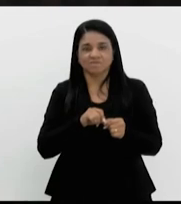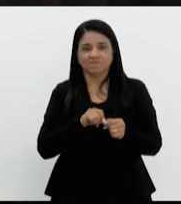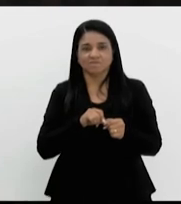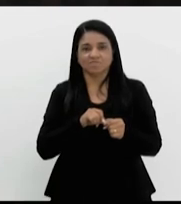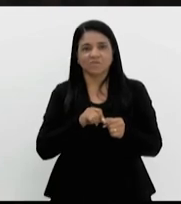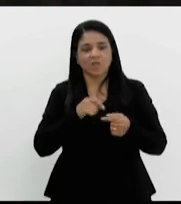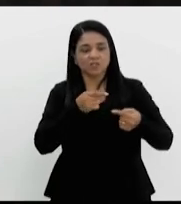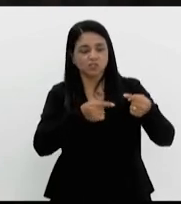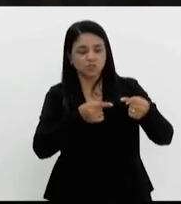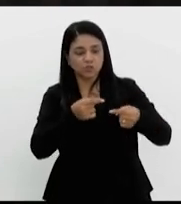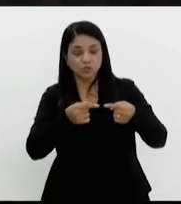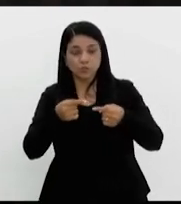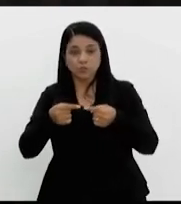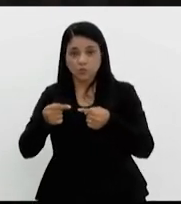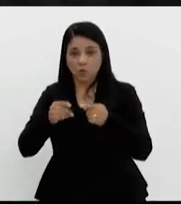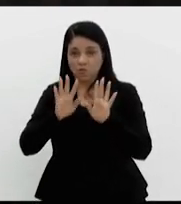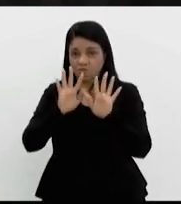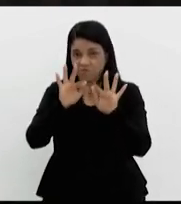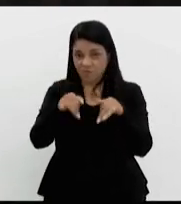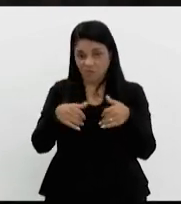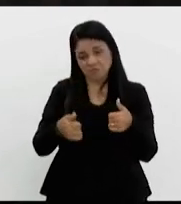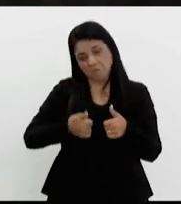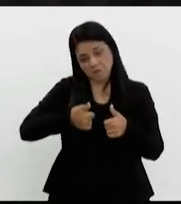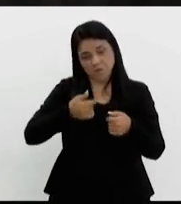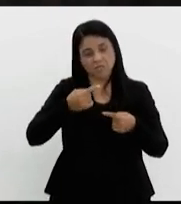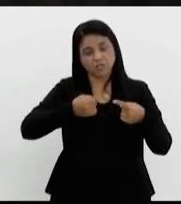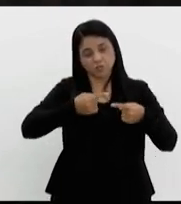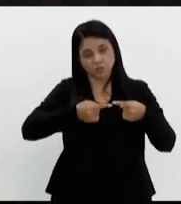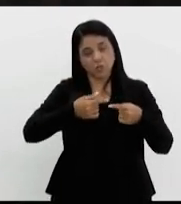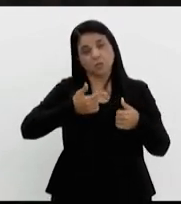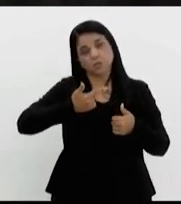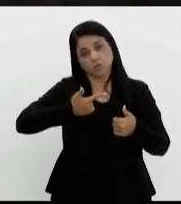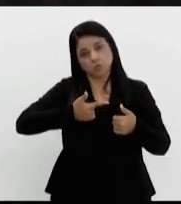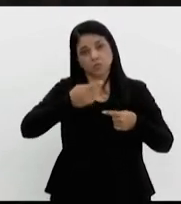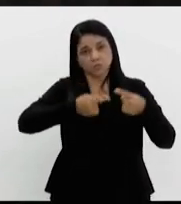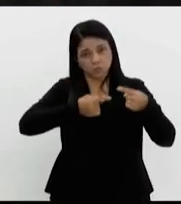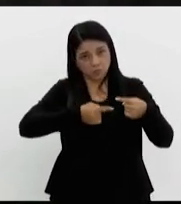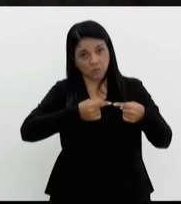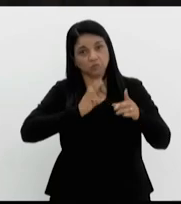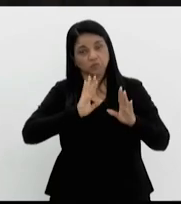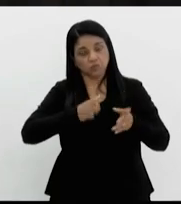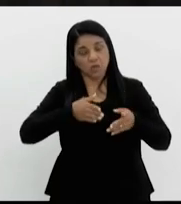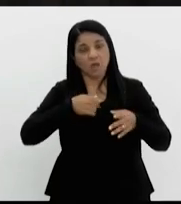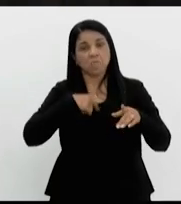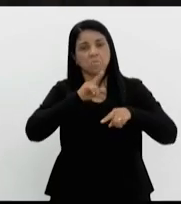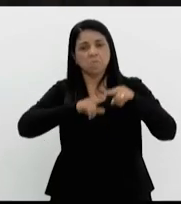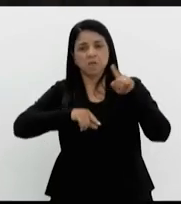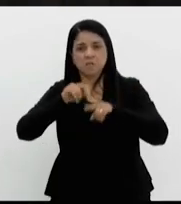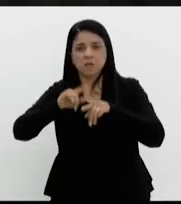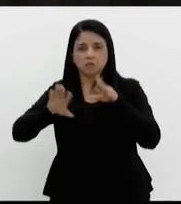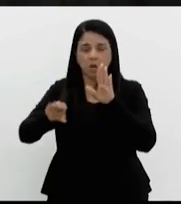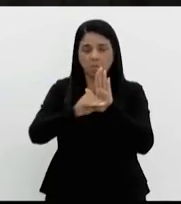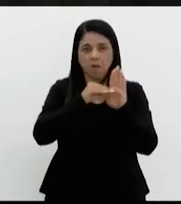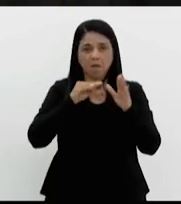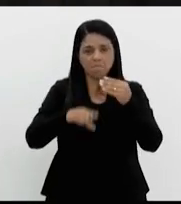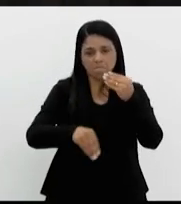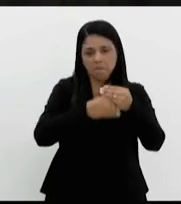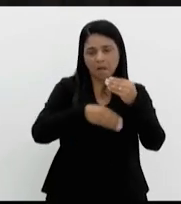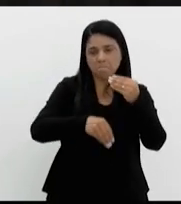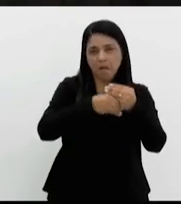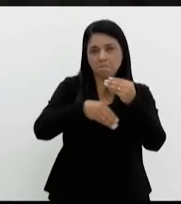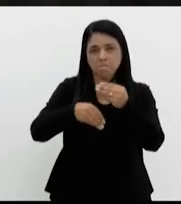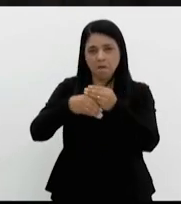a discussão final, que essa é a primeira discussão, a segunda discussão já com o material que foi